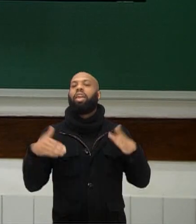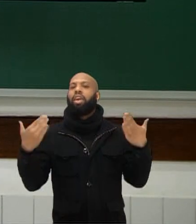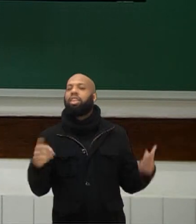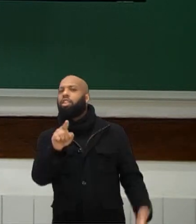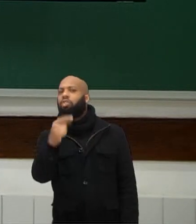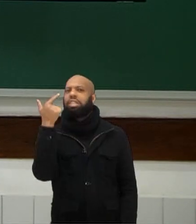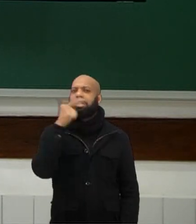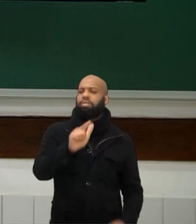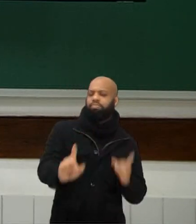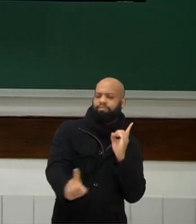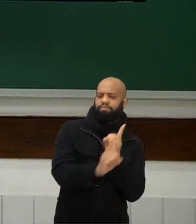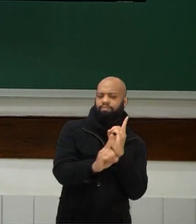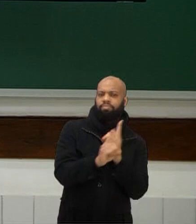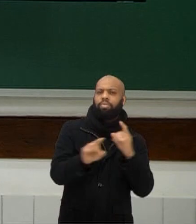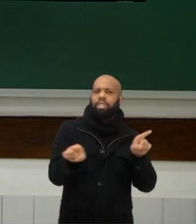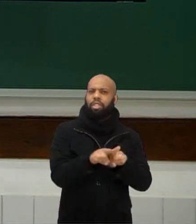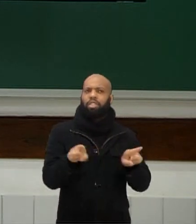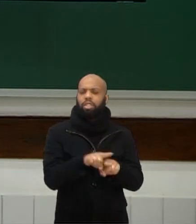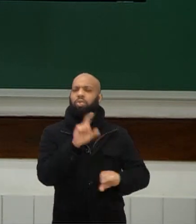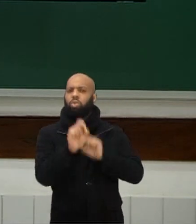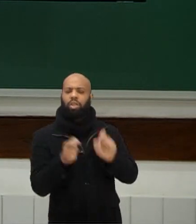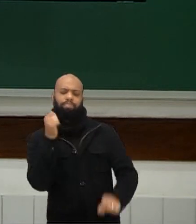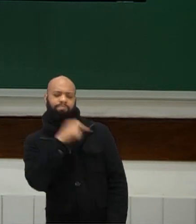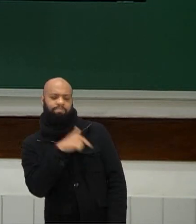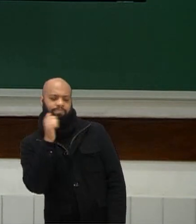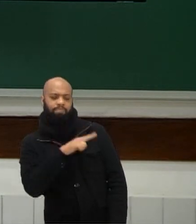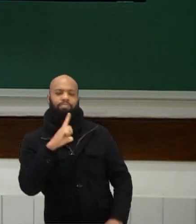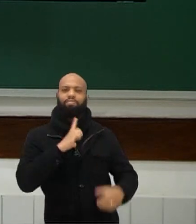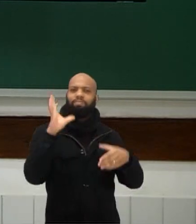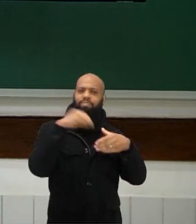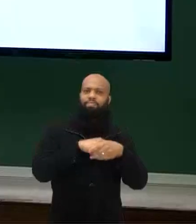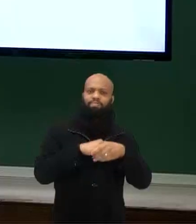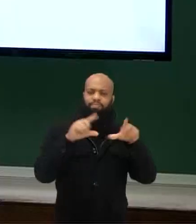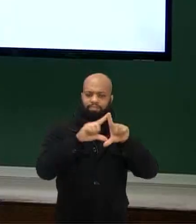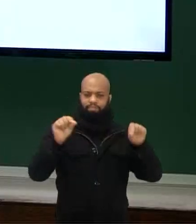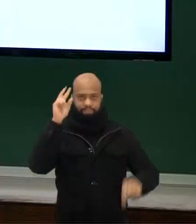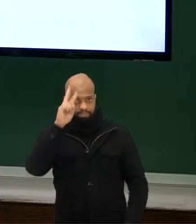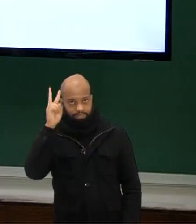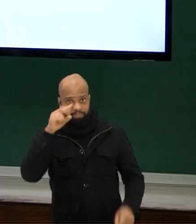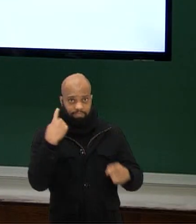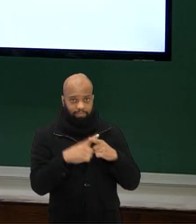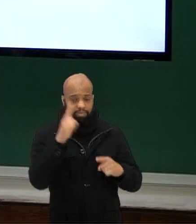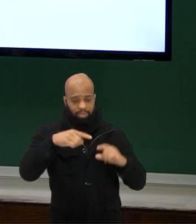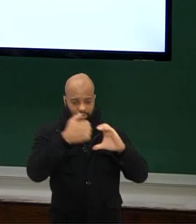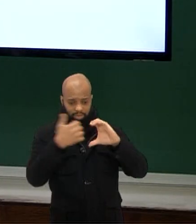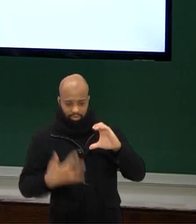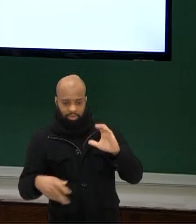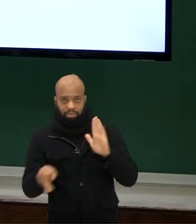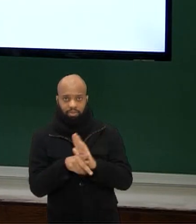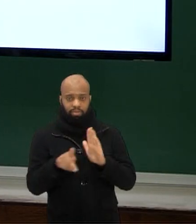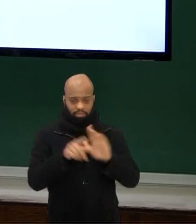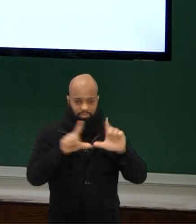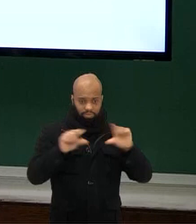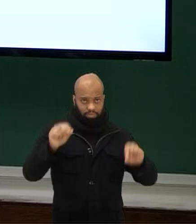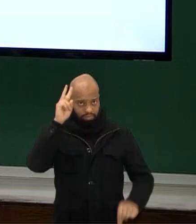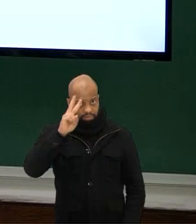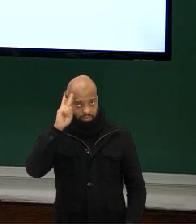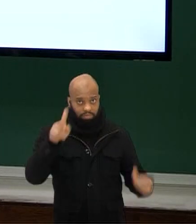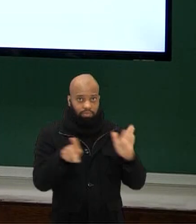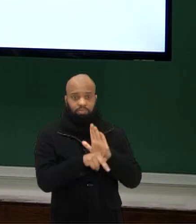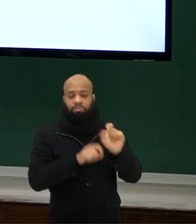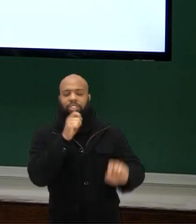Então, conseguiram encontrar aí esse efeito de humor na tirinha? Lembrando que é uma das características da tirinha esse efeito de